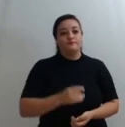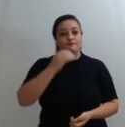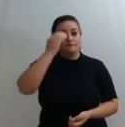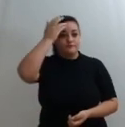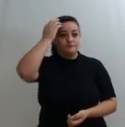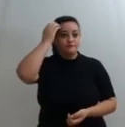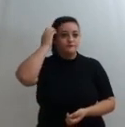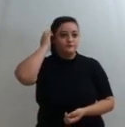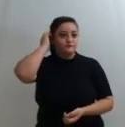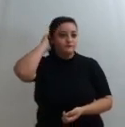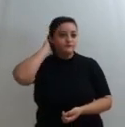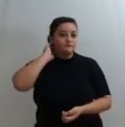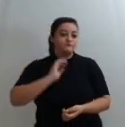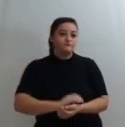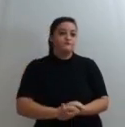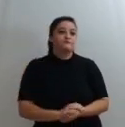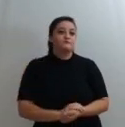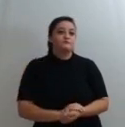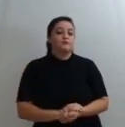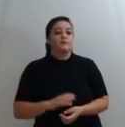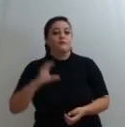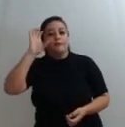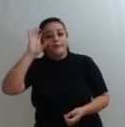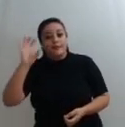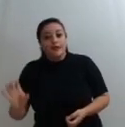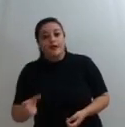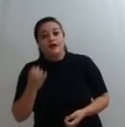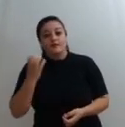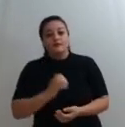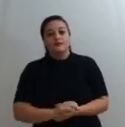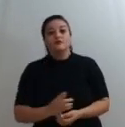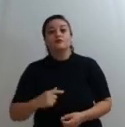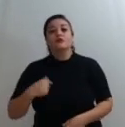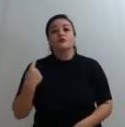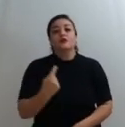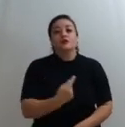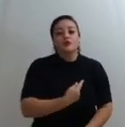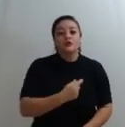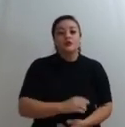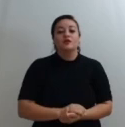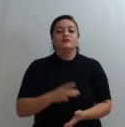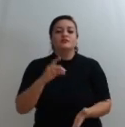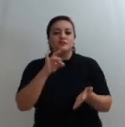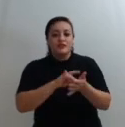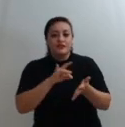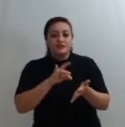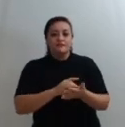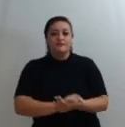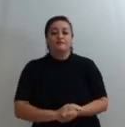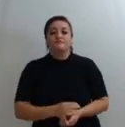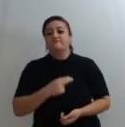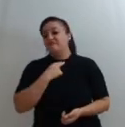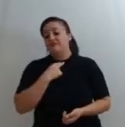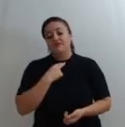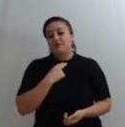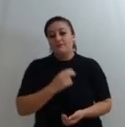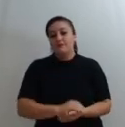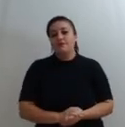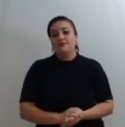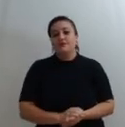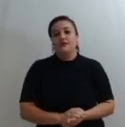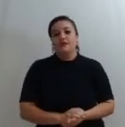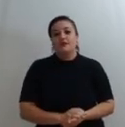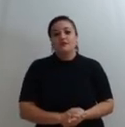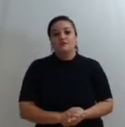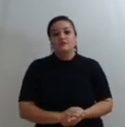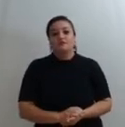A decisão que nós certamente não podemos jamais esquecer dessa